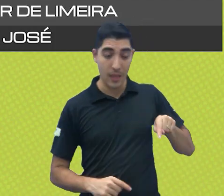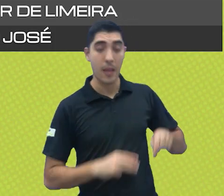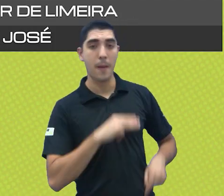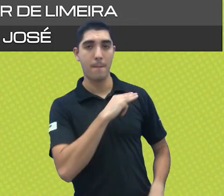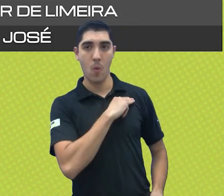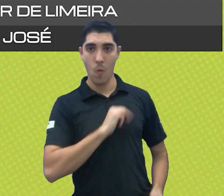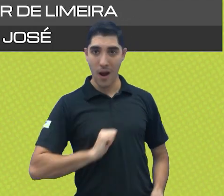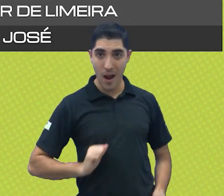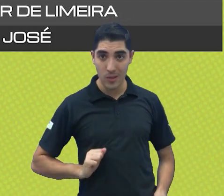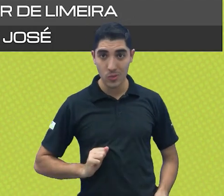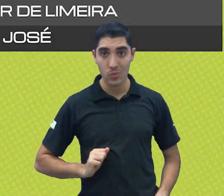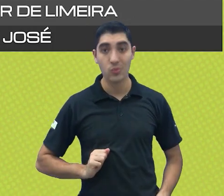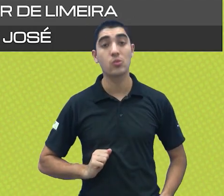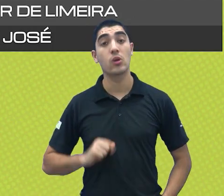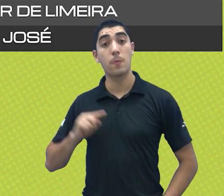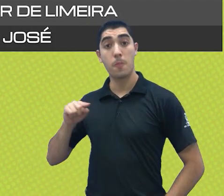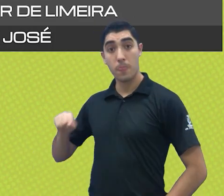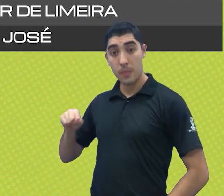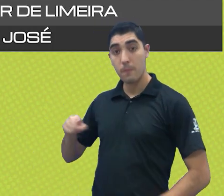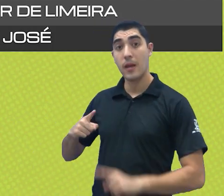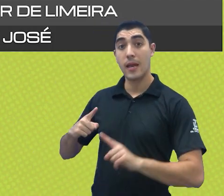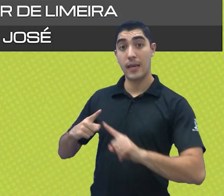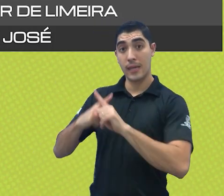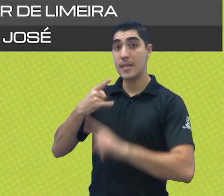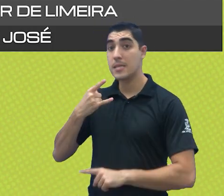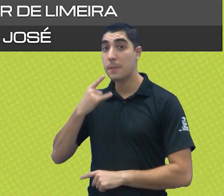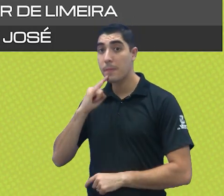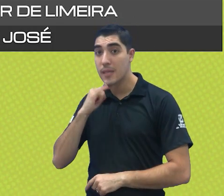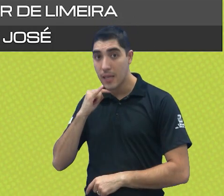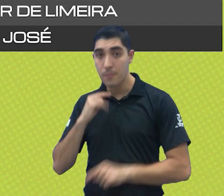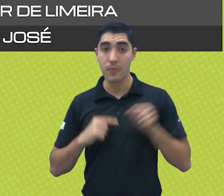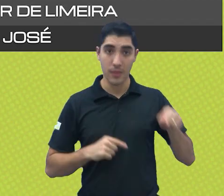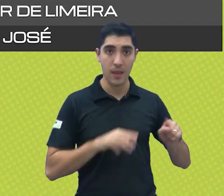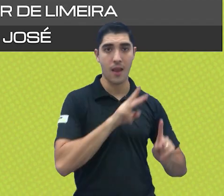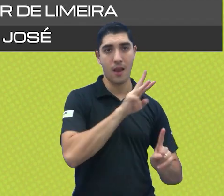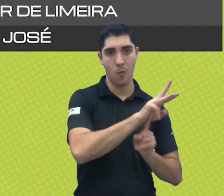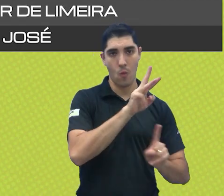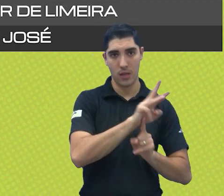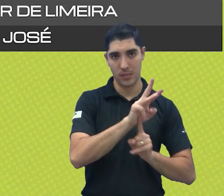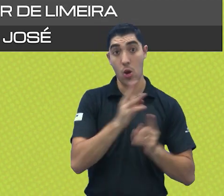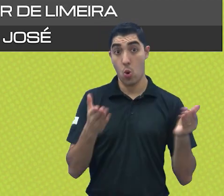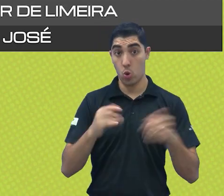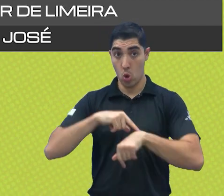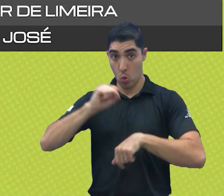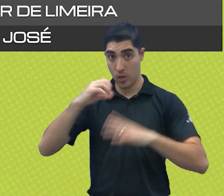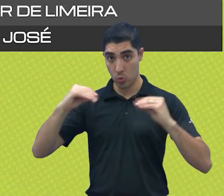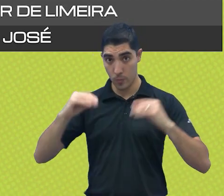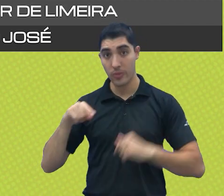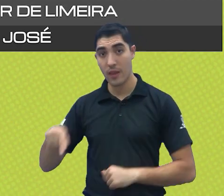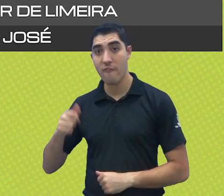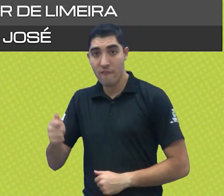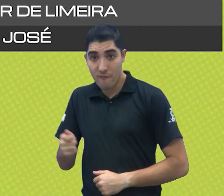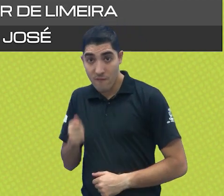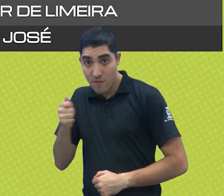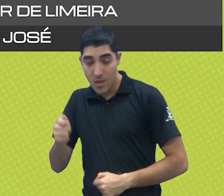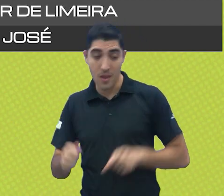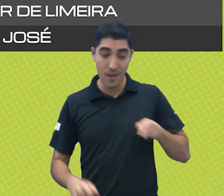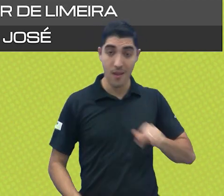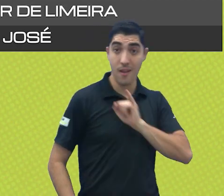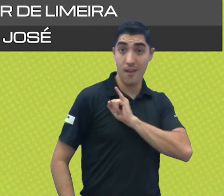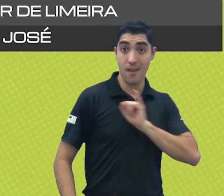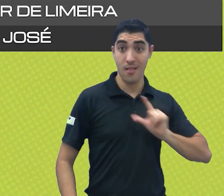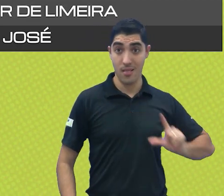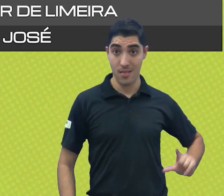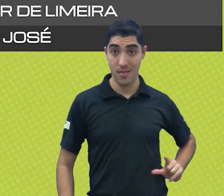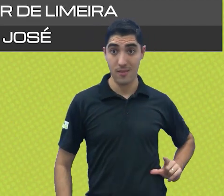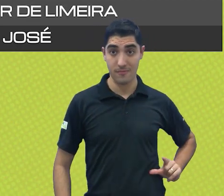Aí 20 horas, 3 jogos. 15 de Piracicaba, lá no Barão de Serra Negra, recebe o Água Santa. A Ferrinha, a Ferroviária, recebe lá na Arena da Fonte a